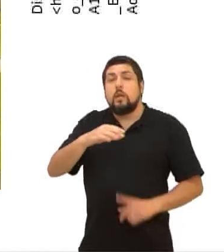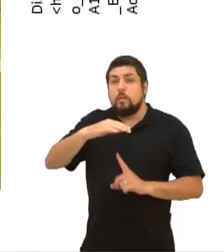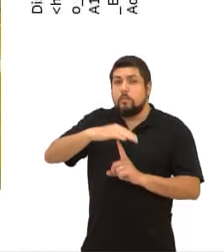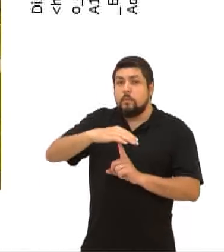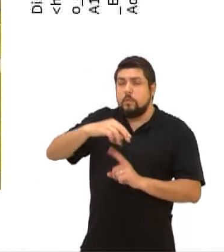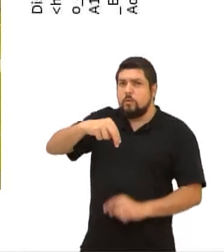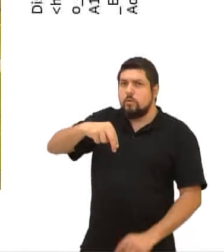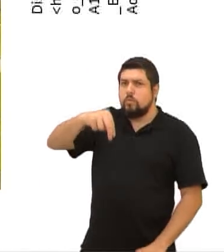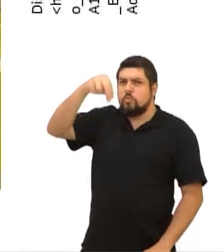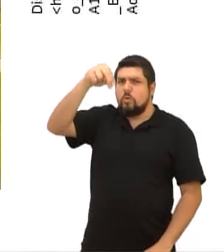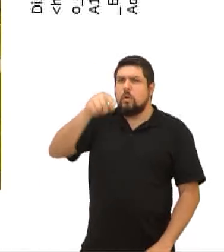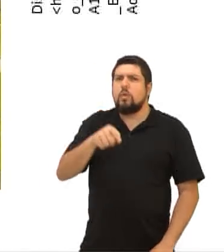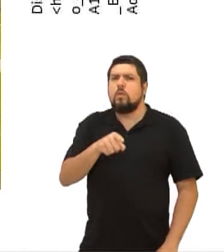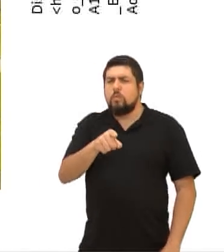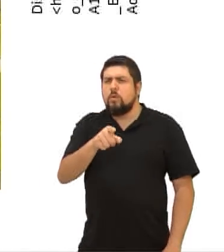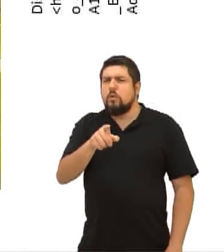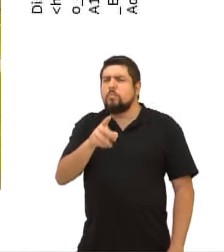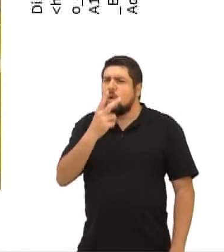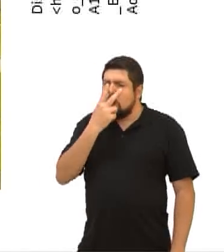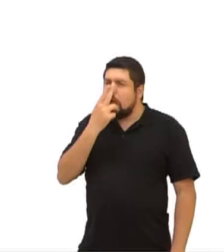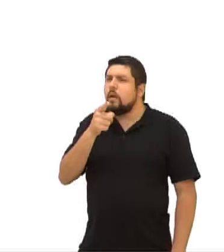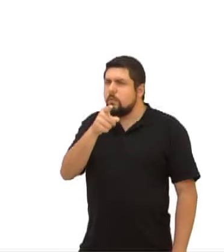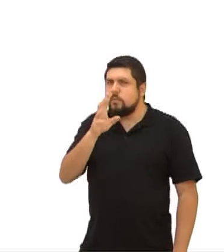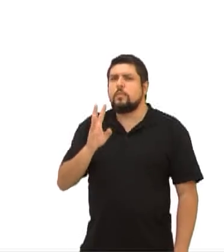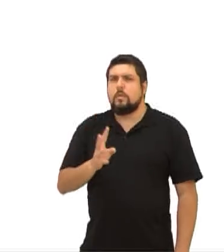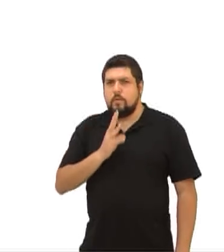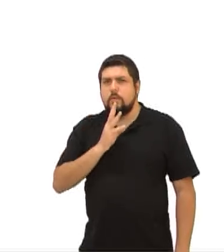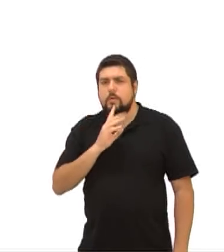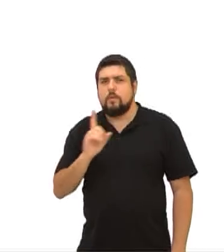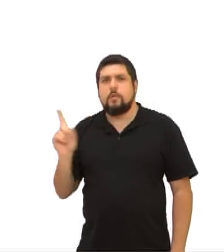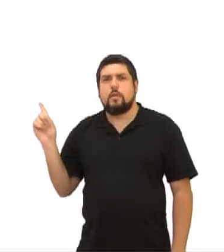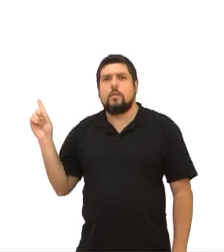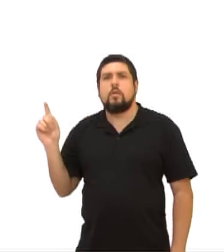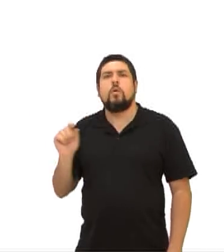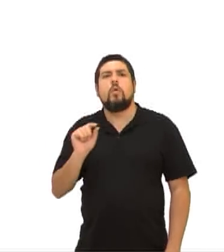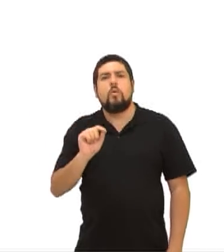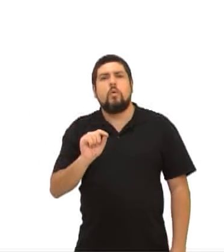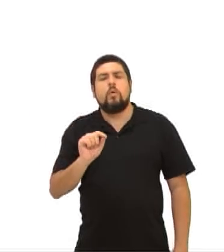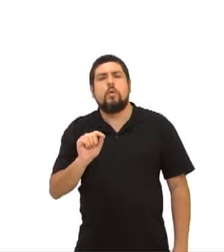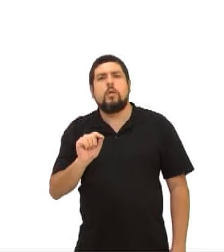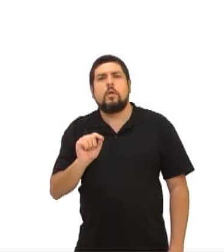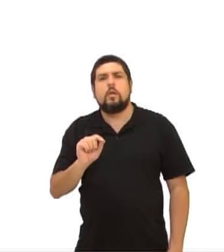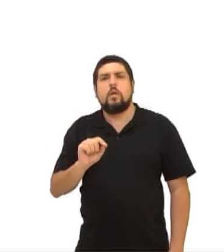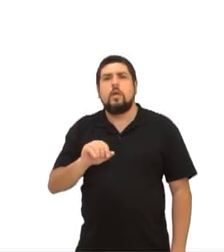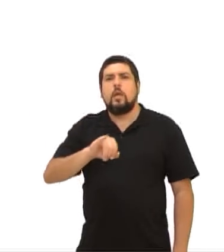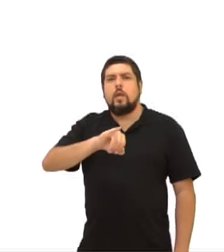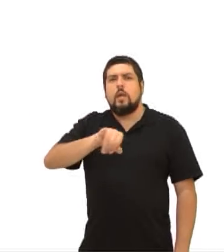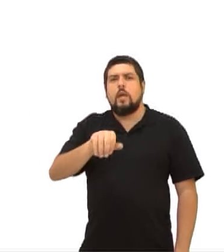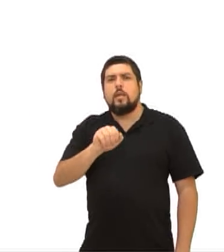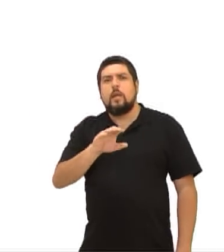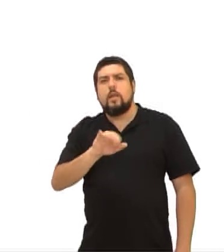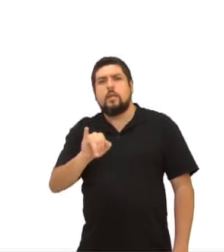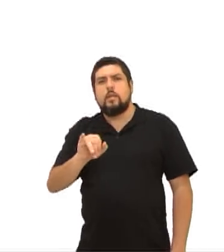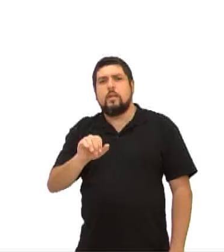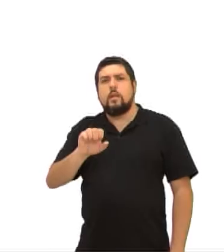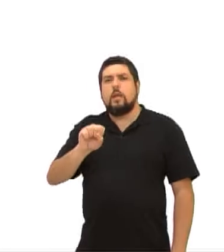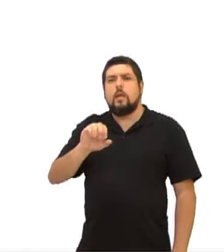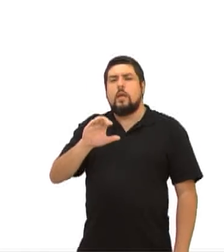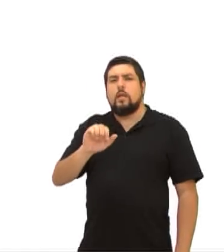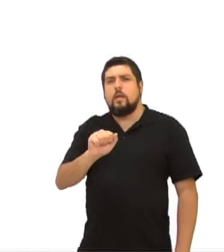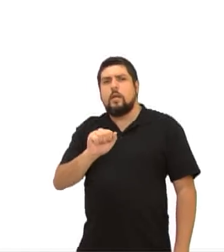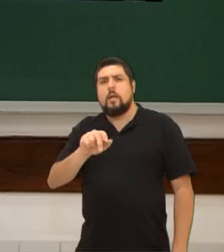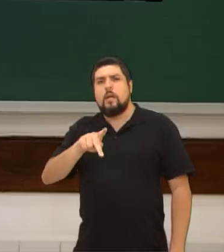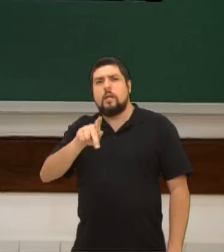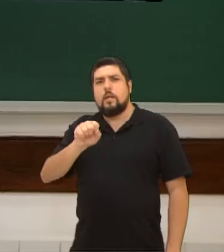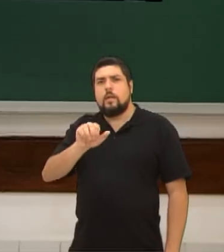ter conhecido esse estádio de futebol, porque é o estádio de futebol, o estádio municipal Jaci Scaf, o estádio do Café, na cidade